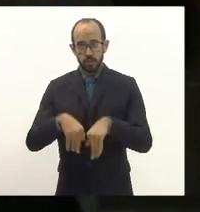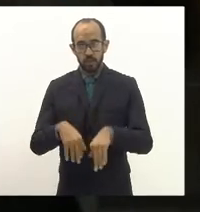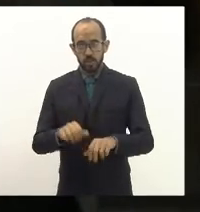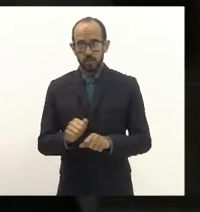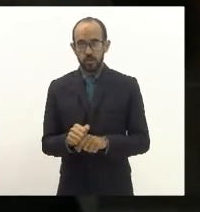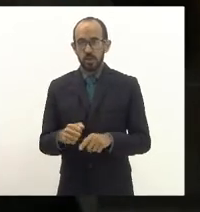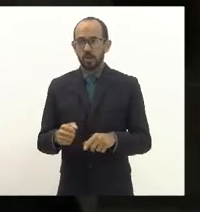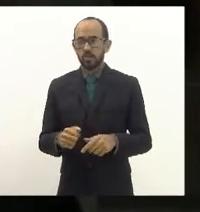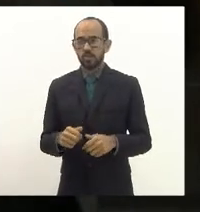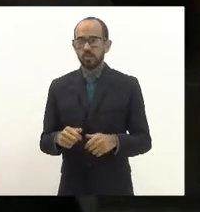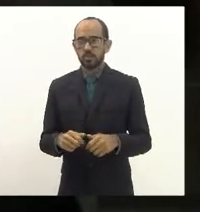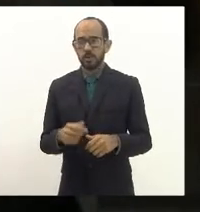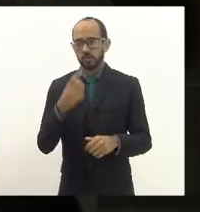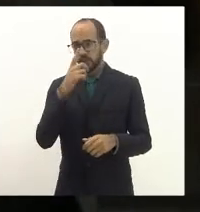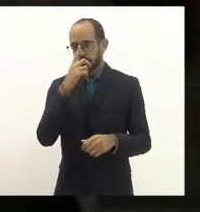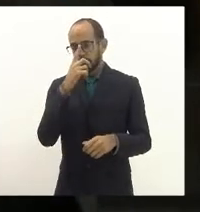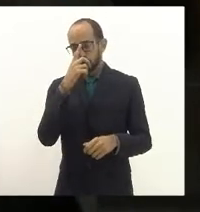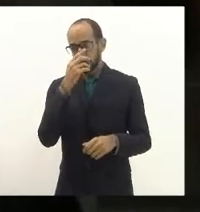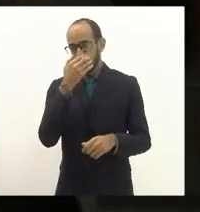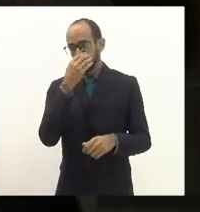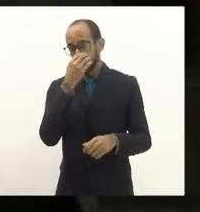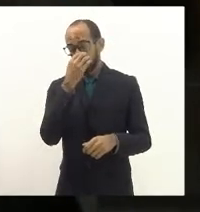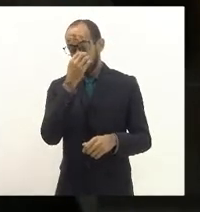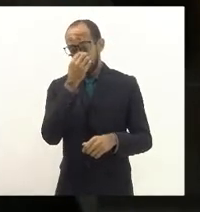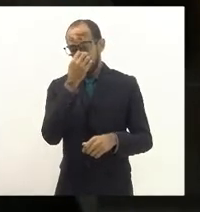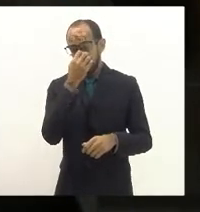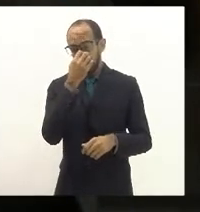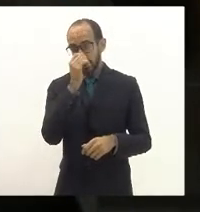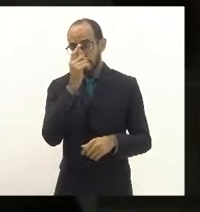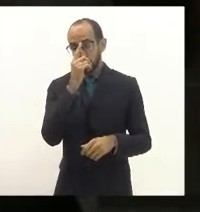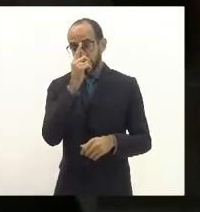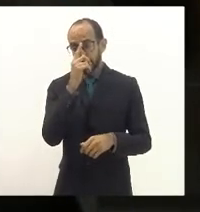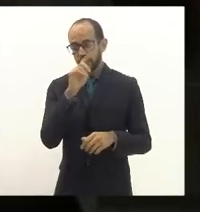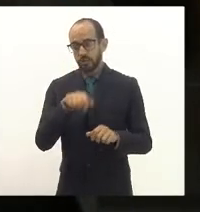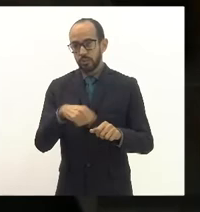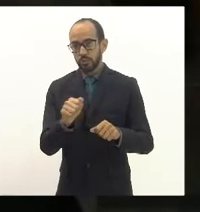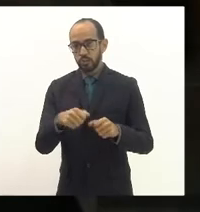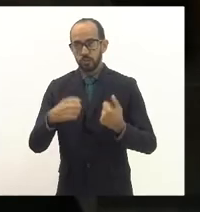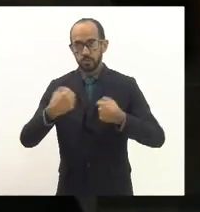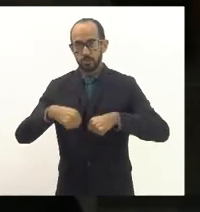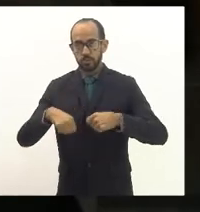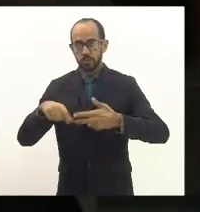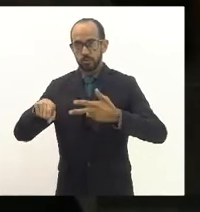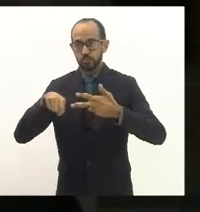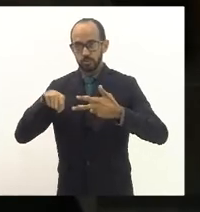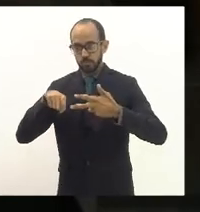necessário que o Poder Executivo